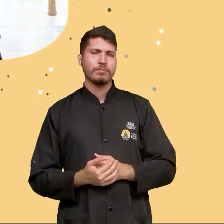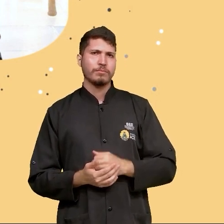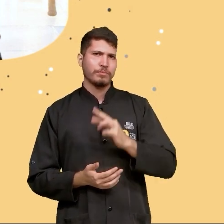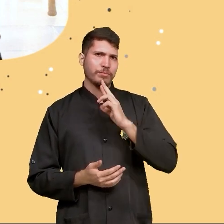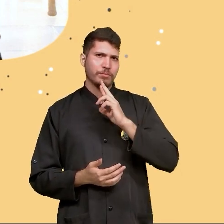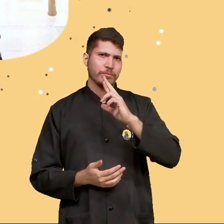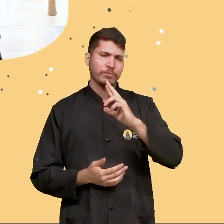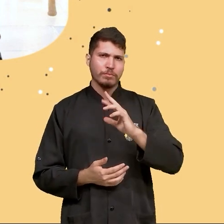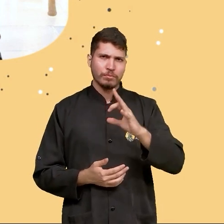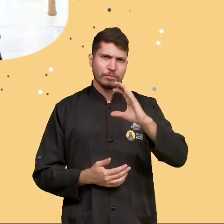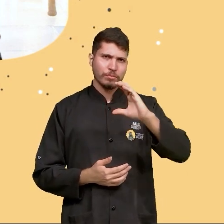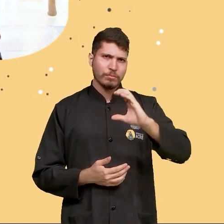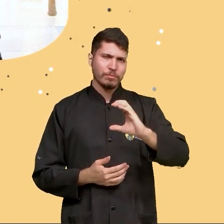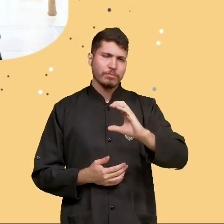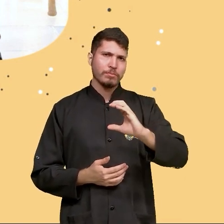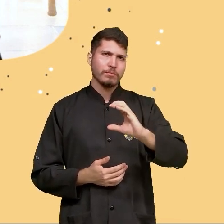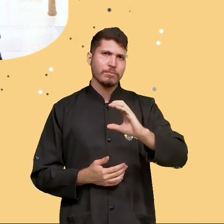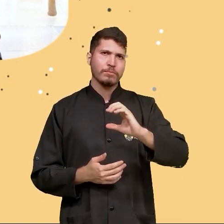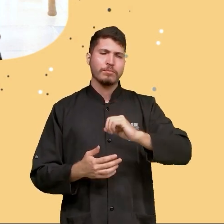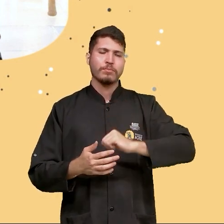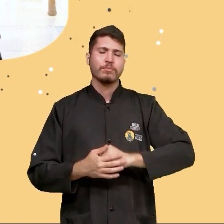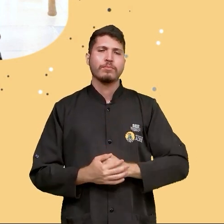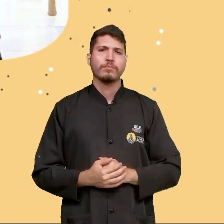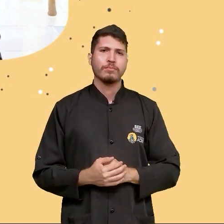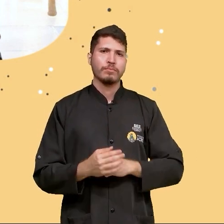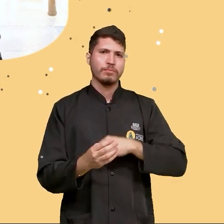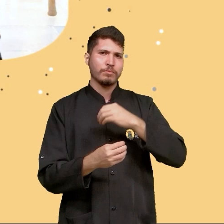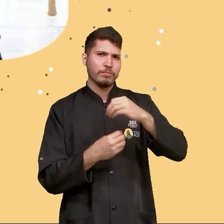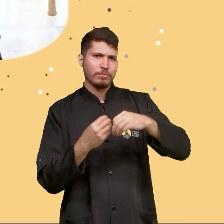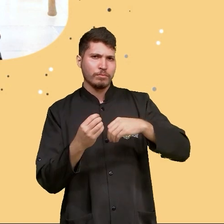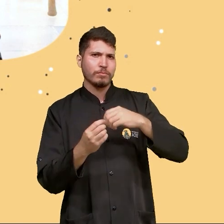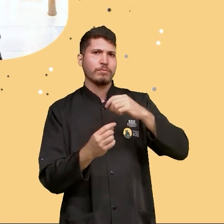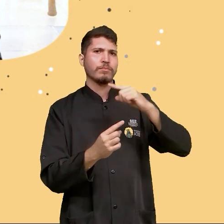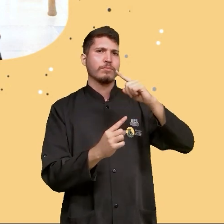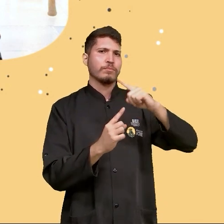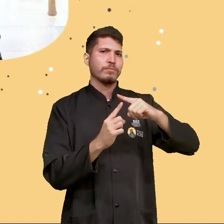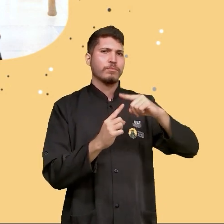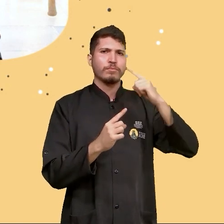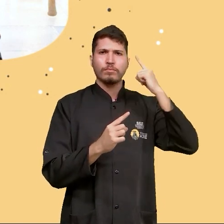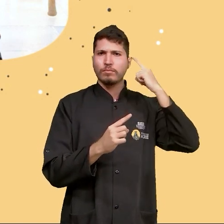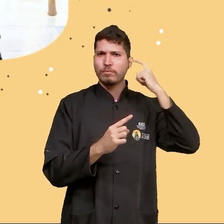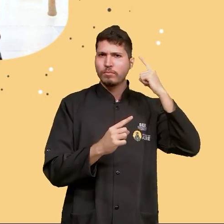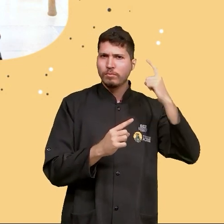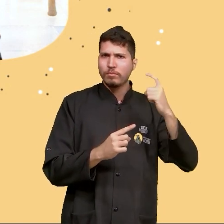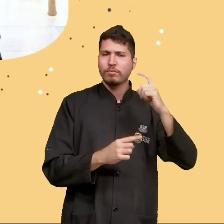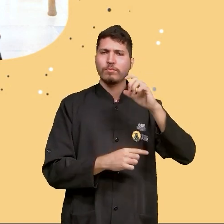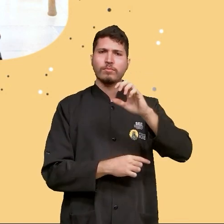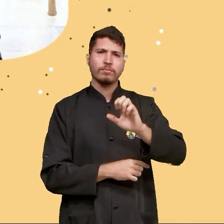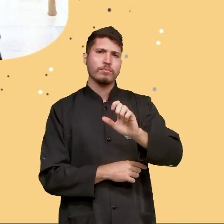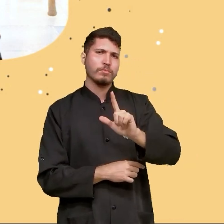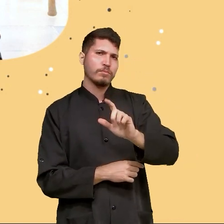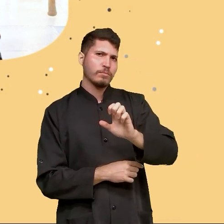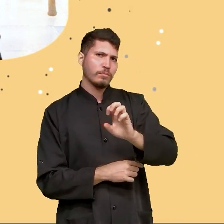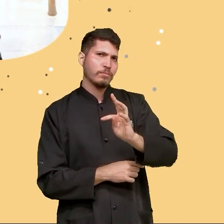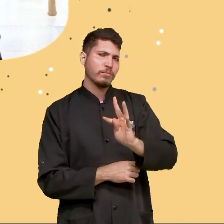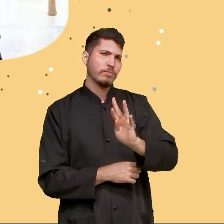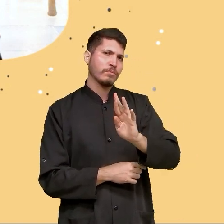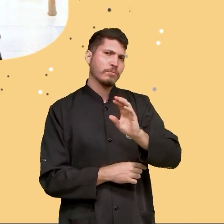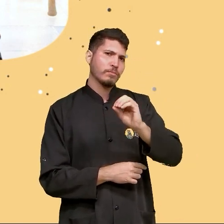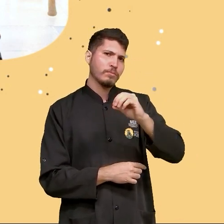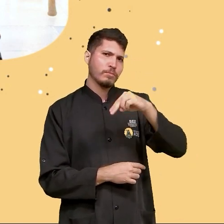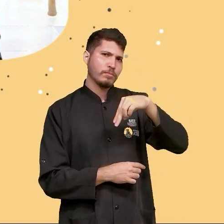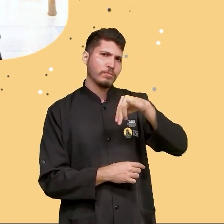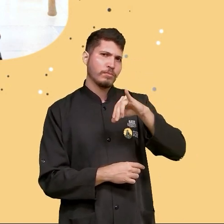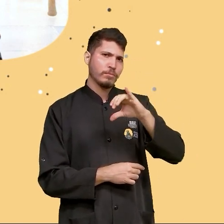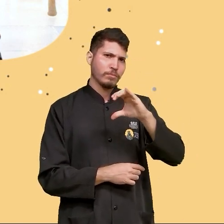Acertou quem marcou a letra C, mistura de estilos, sons eletrônicos e